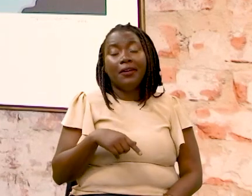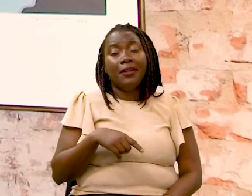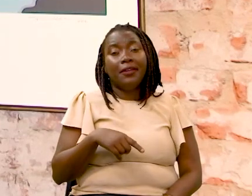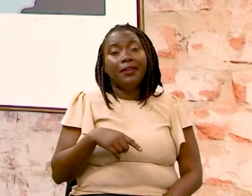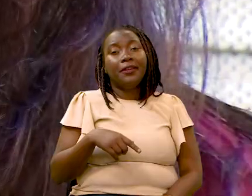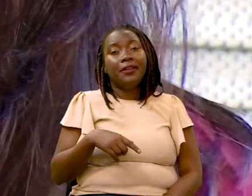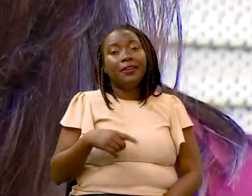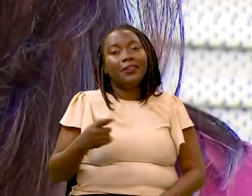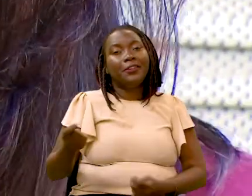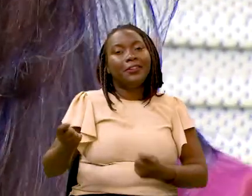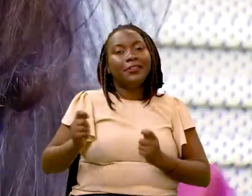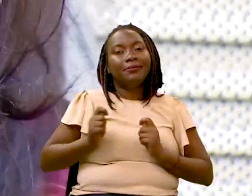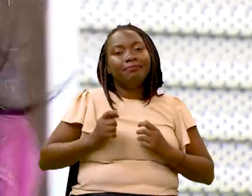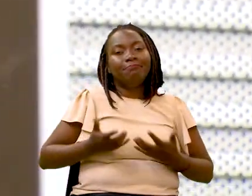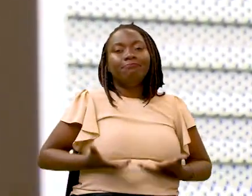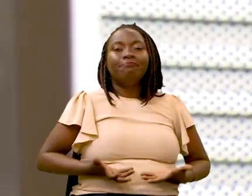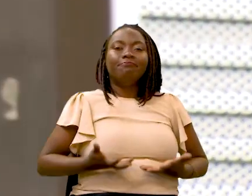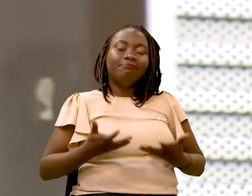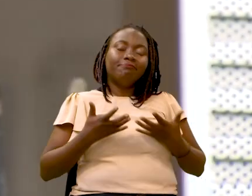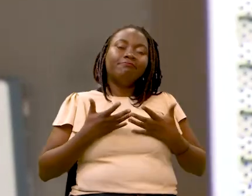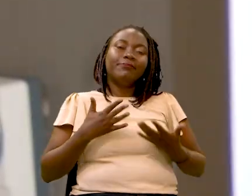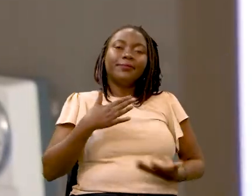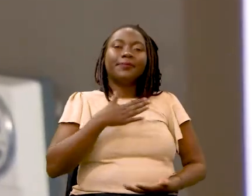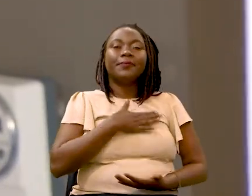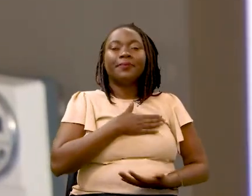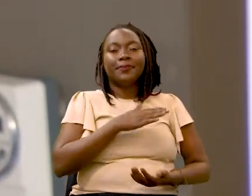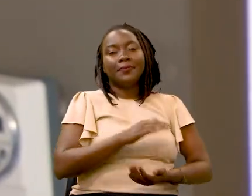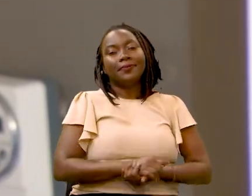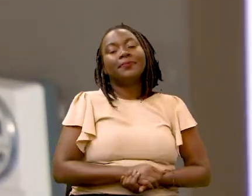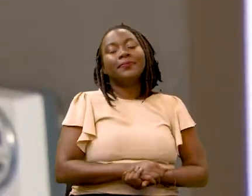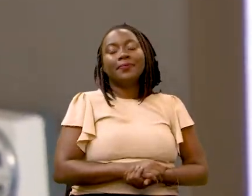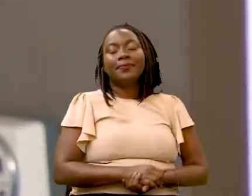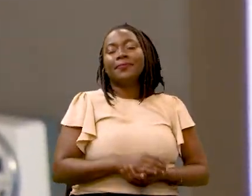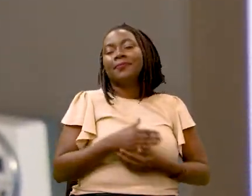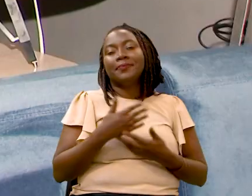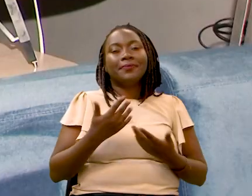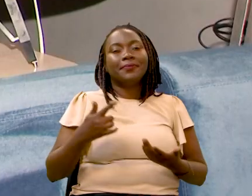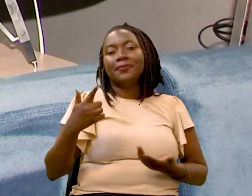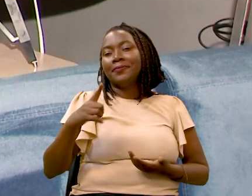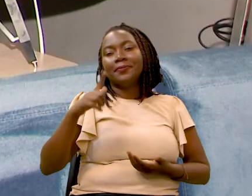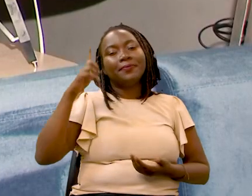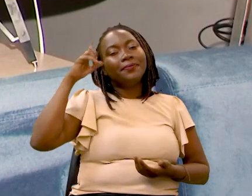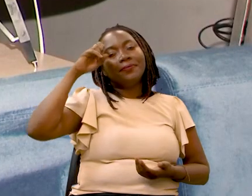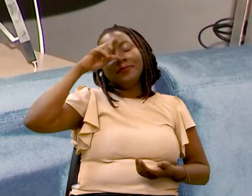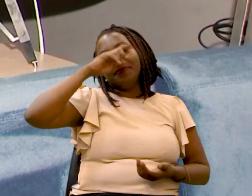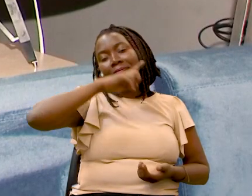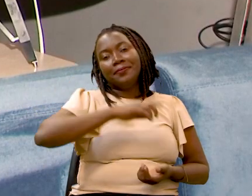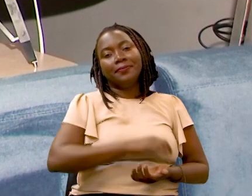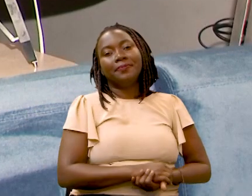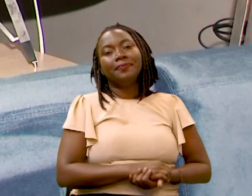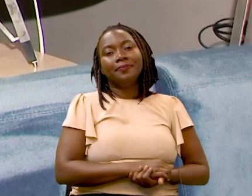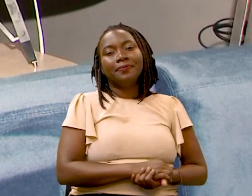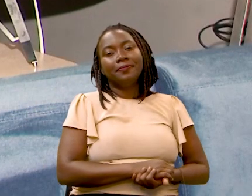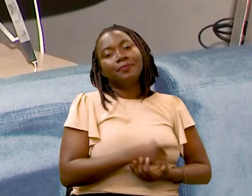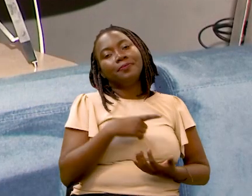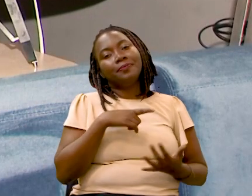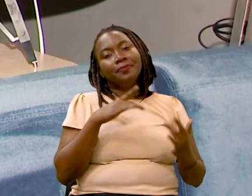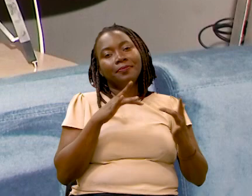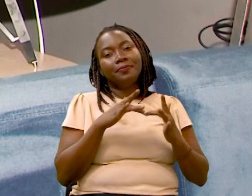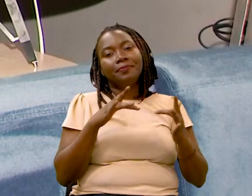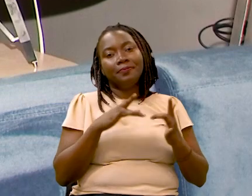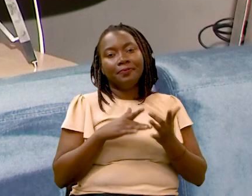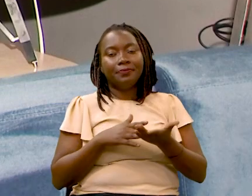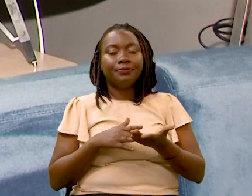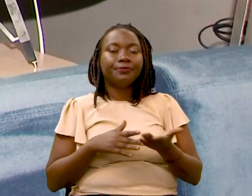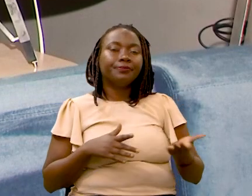que os deixam vaidosos, é o que eles gostam. Sim. Então, não tive dificuldade para